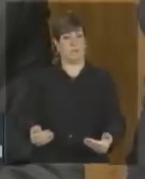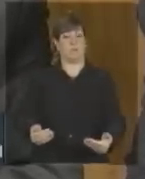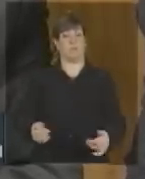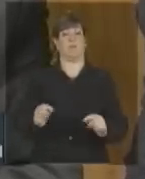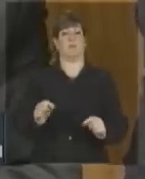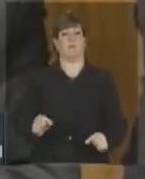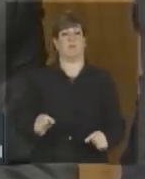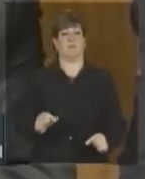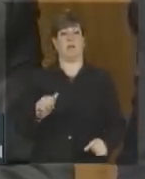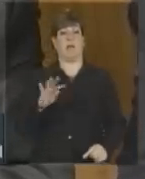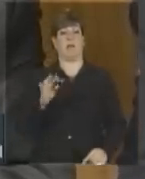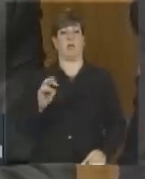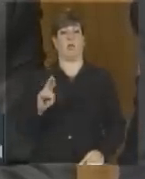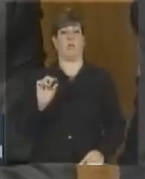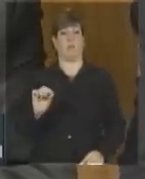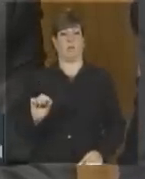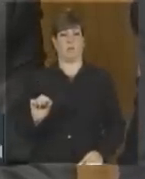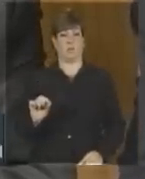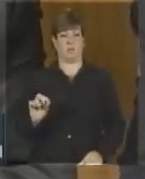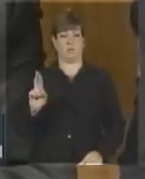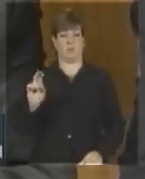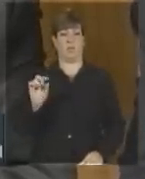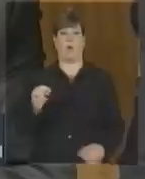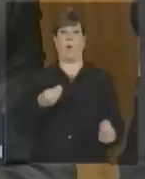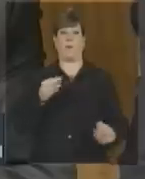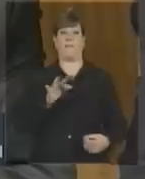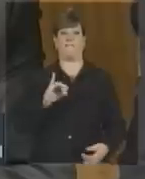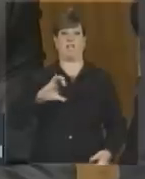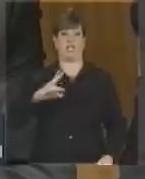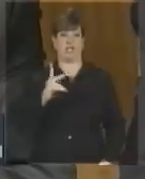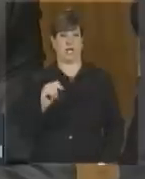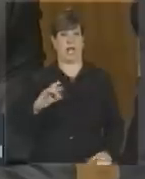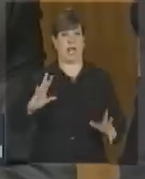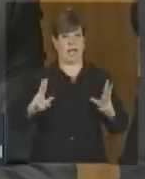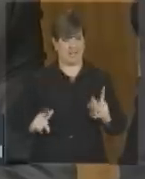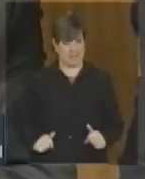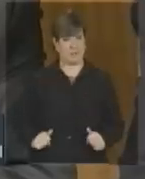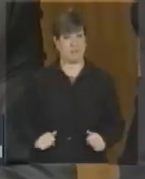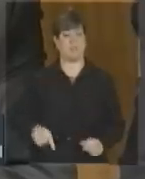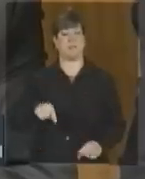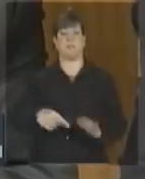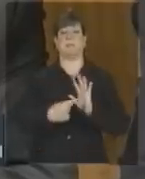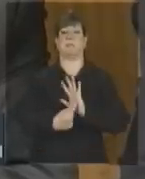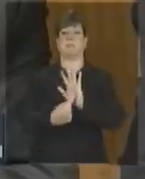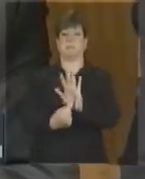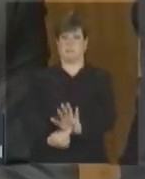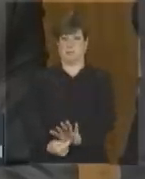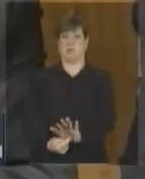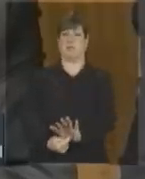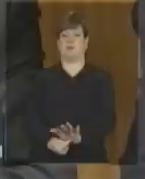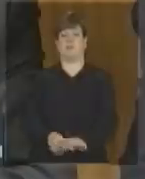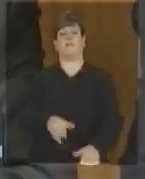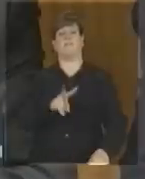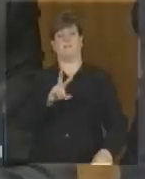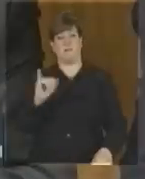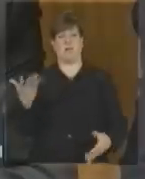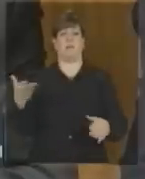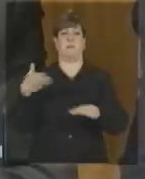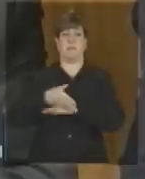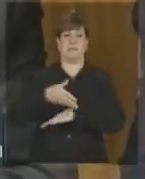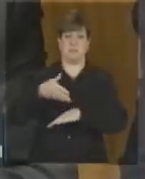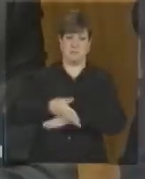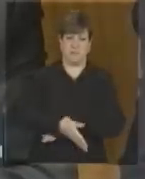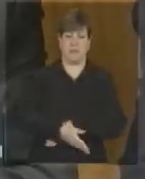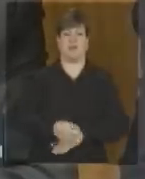e, com, por exemplo, o Ficha Limpa, demonstrou que vai sim participar, vai deixar